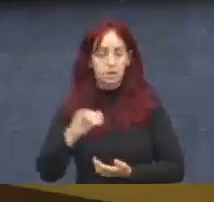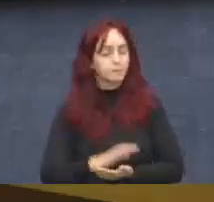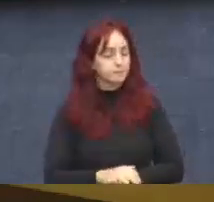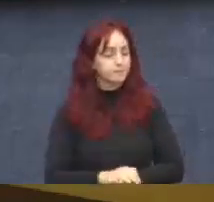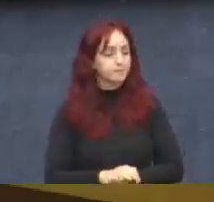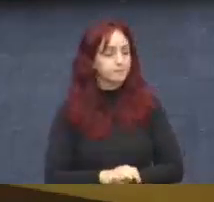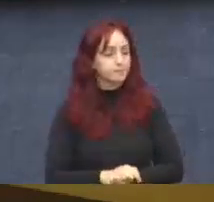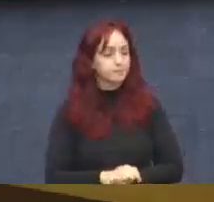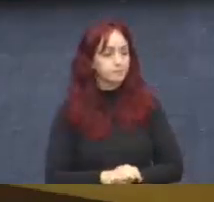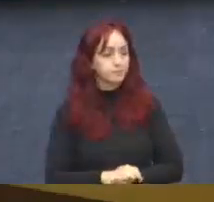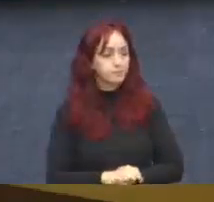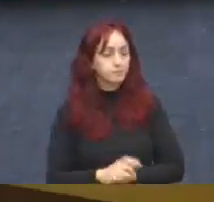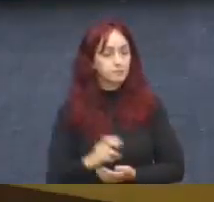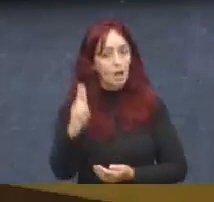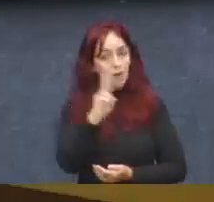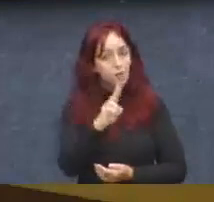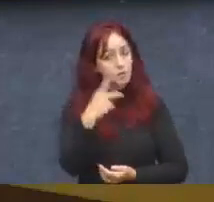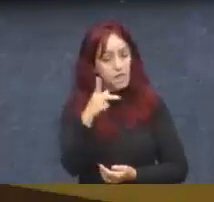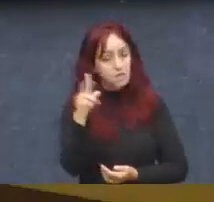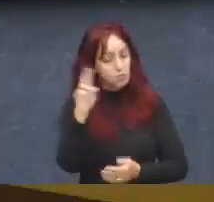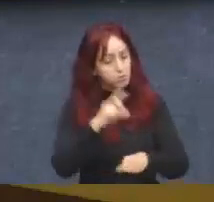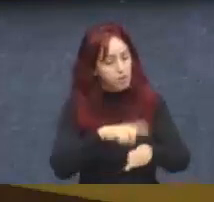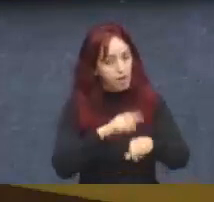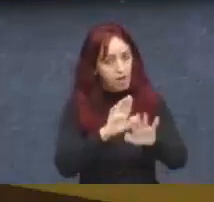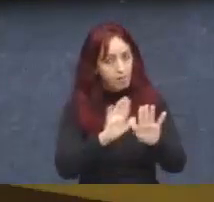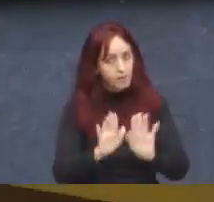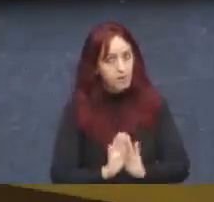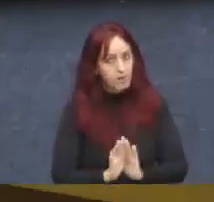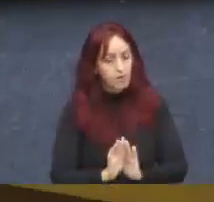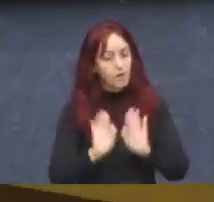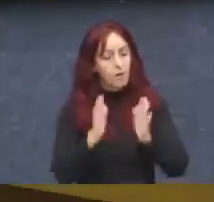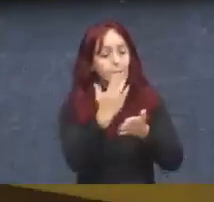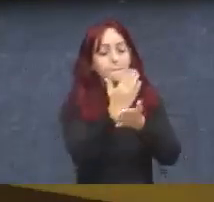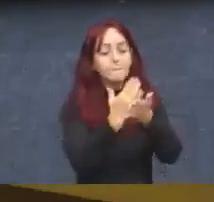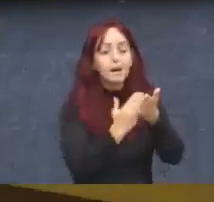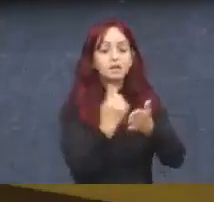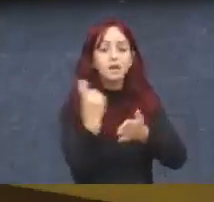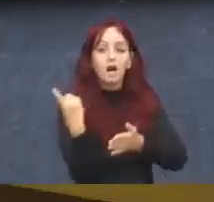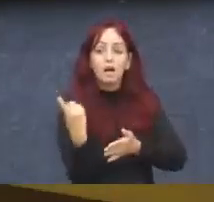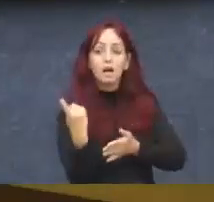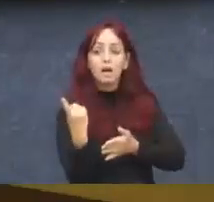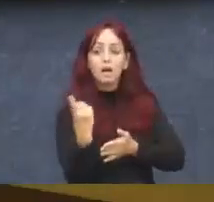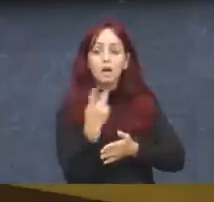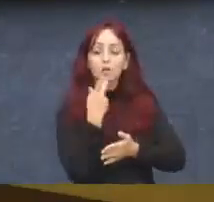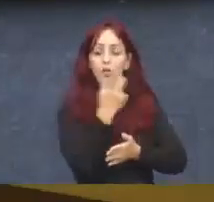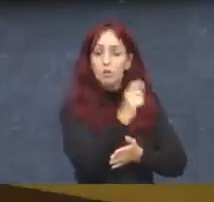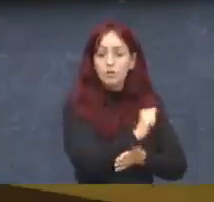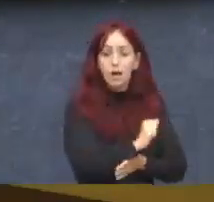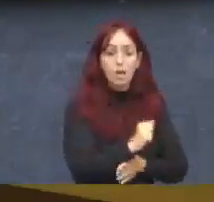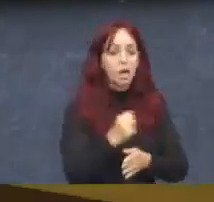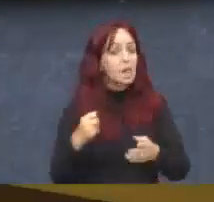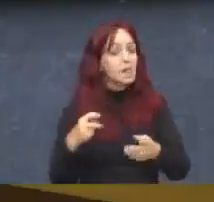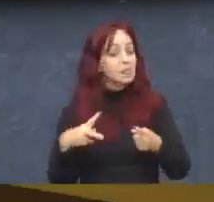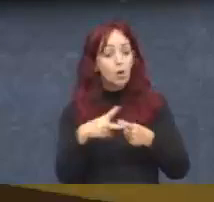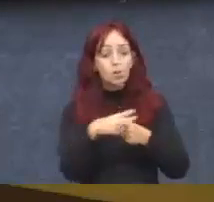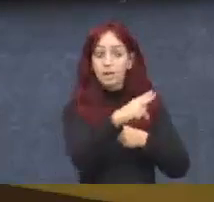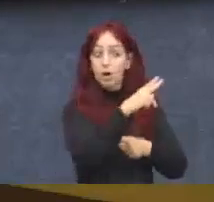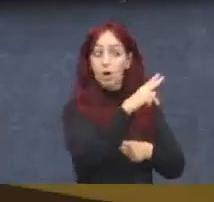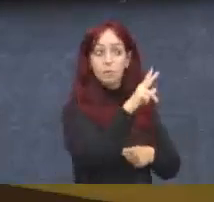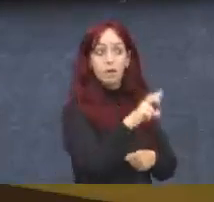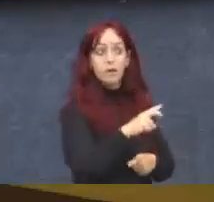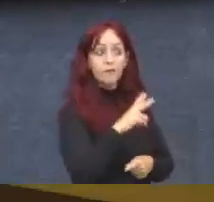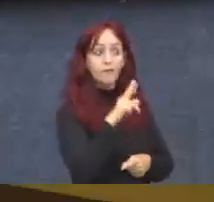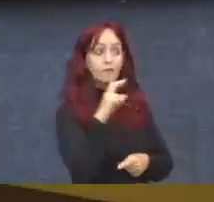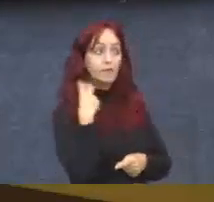aparte, já para apartear as duas falas. Não interrompi o vereador Gabriel, porque eu conheço e sei o